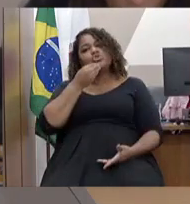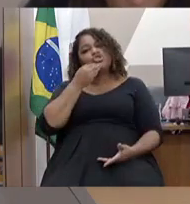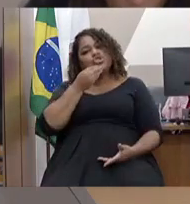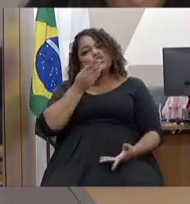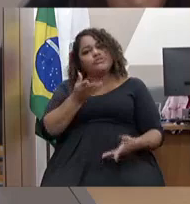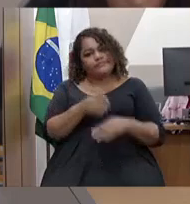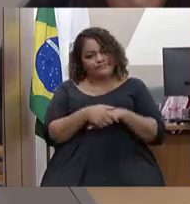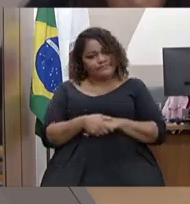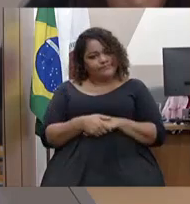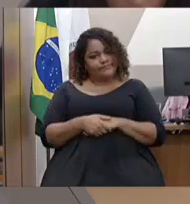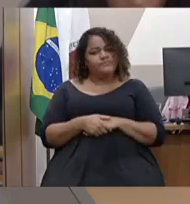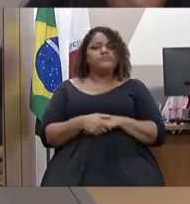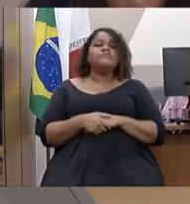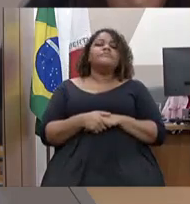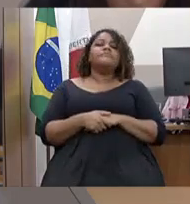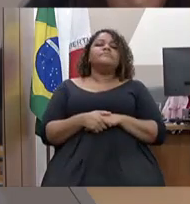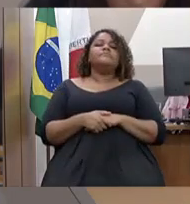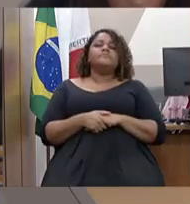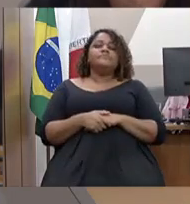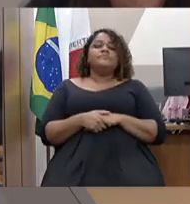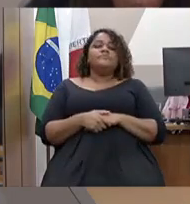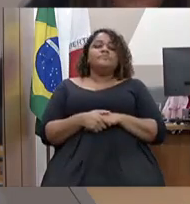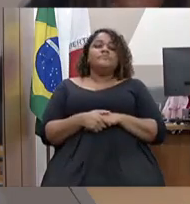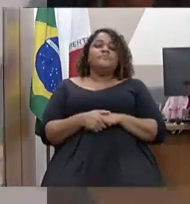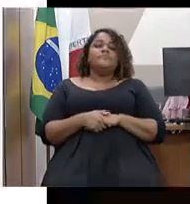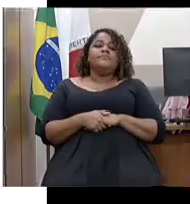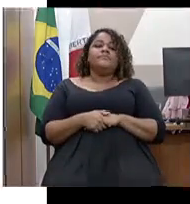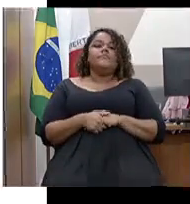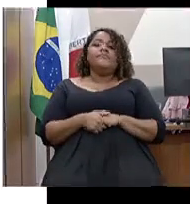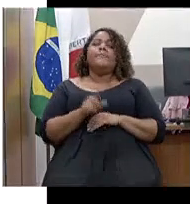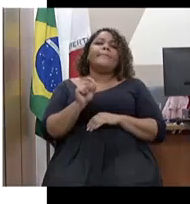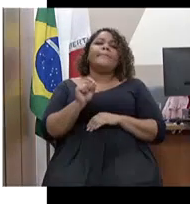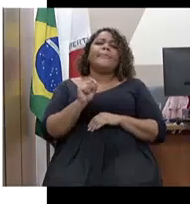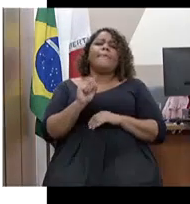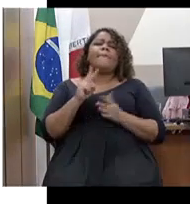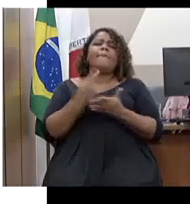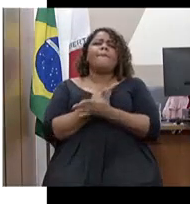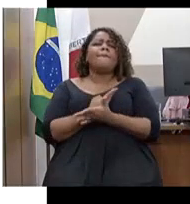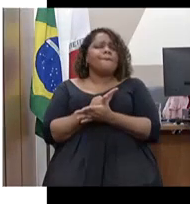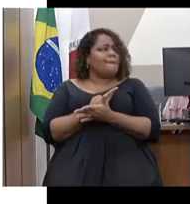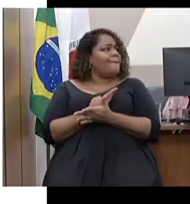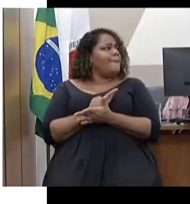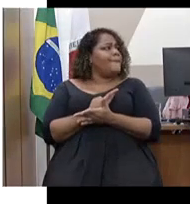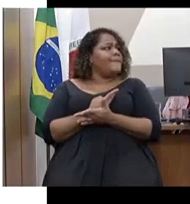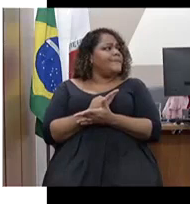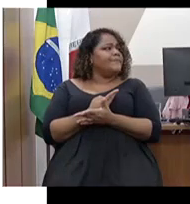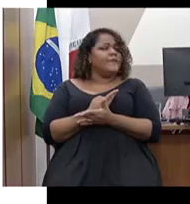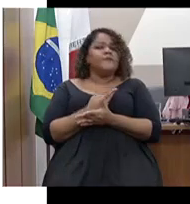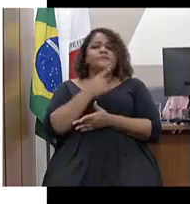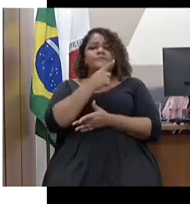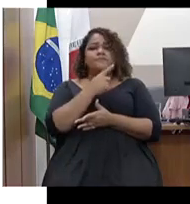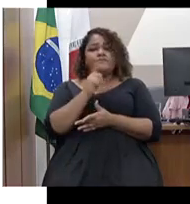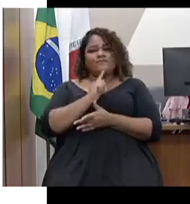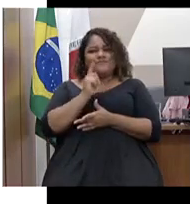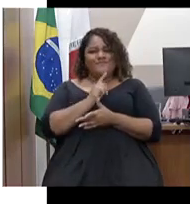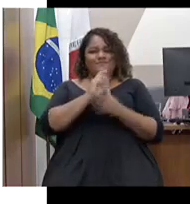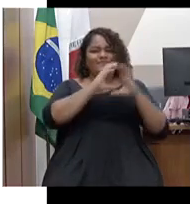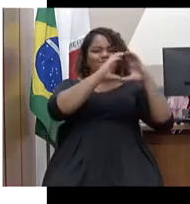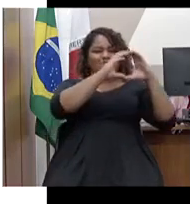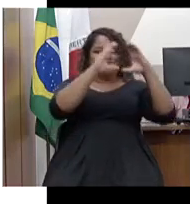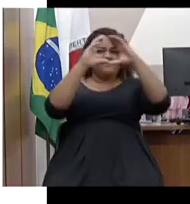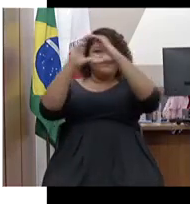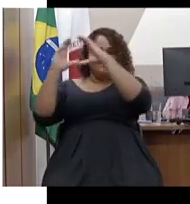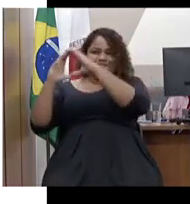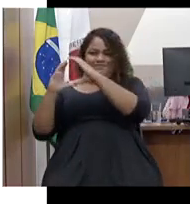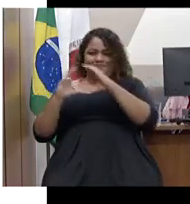o que que causa né esses Acidentes do Trabalho essas bolinhas aí a gente separa mas na verdade é só para poder estudar porque o trabalhador